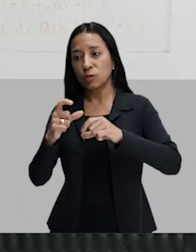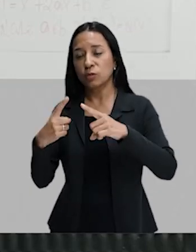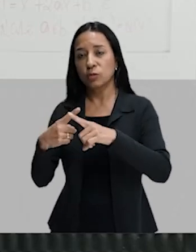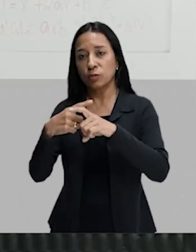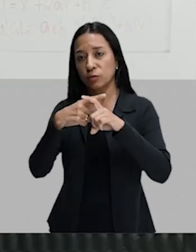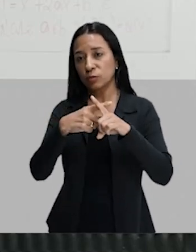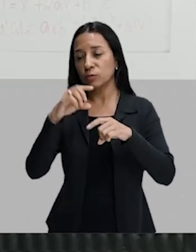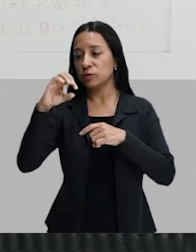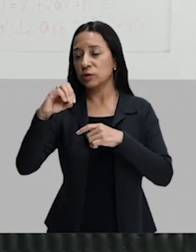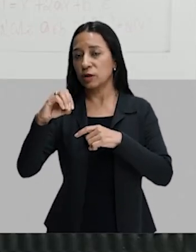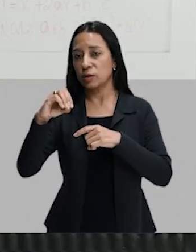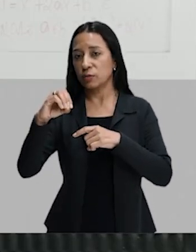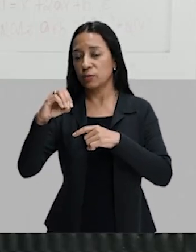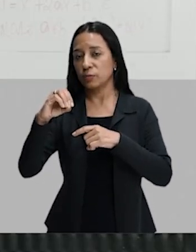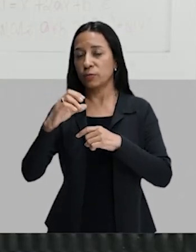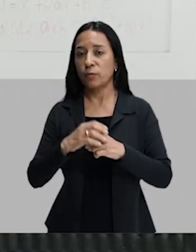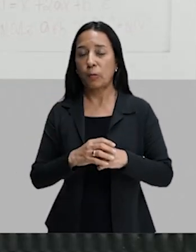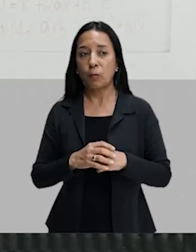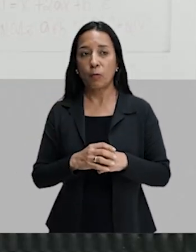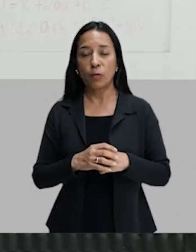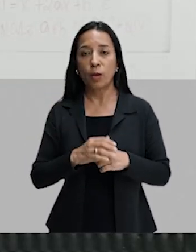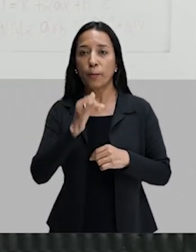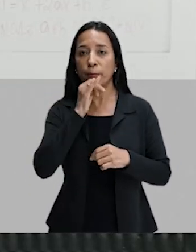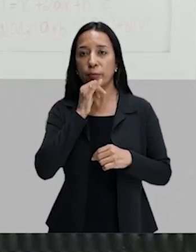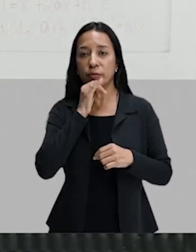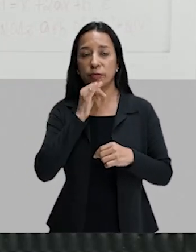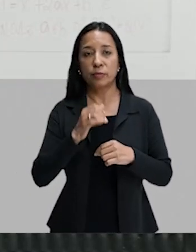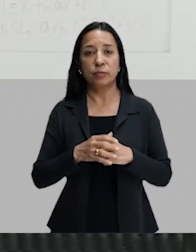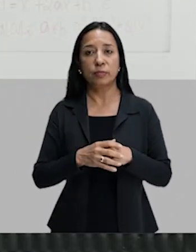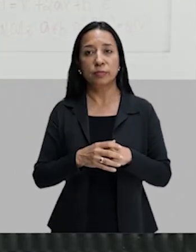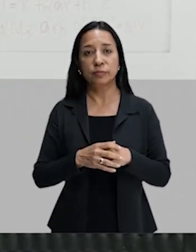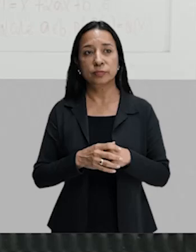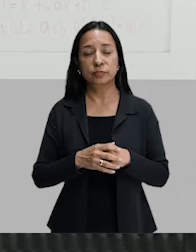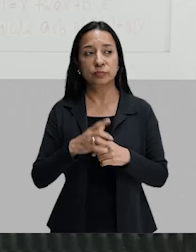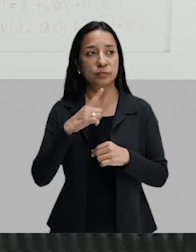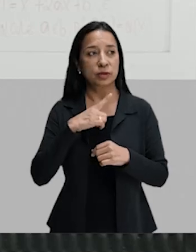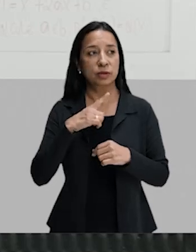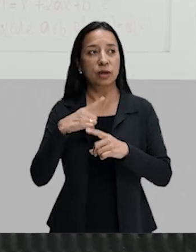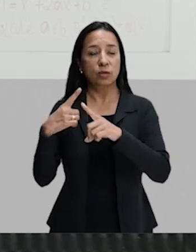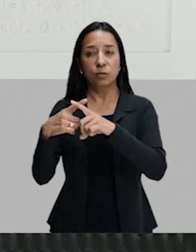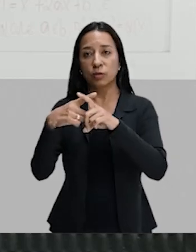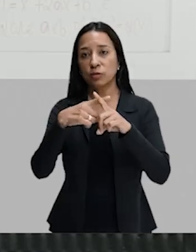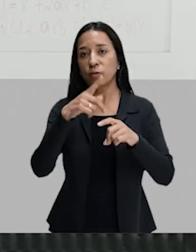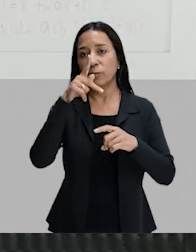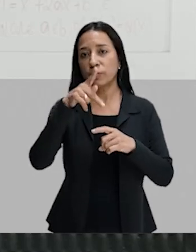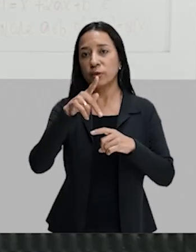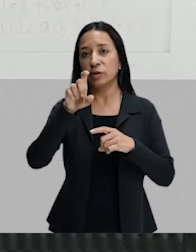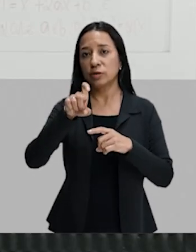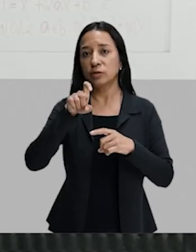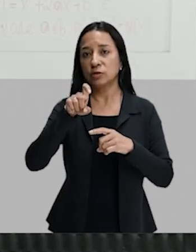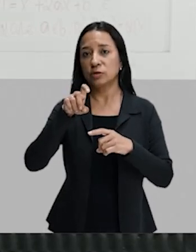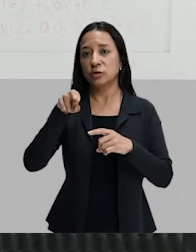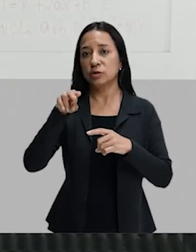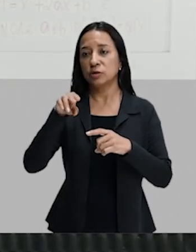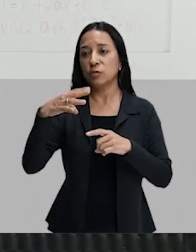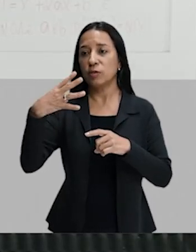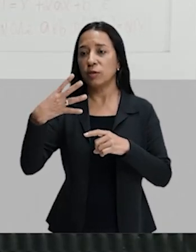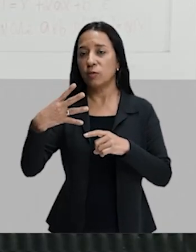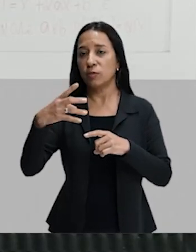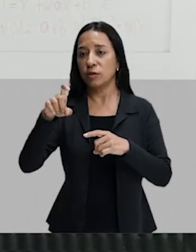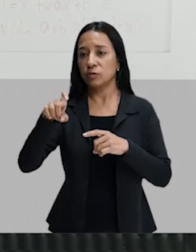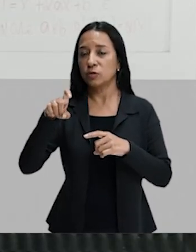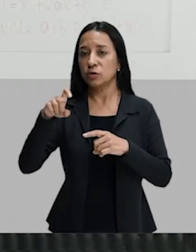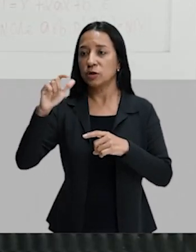o polinômio. Tá? Então, por exemplo, eu tenho esse polinômio px igual a 4x ao